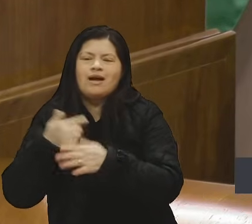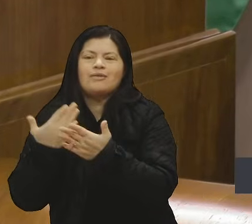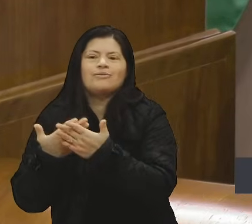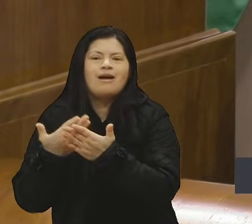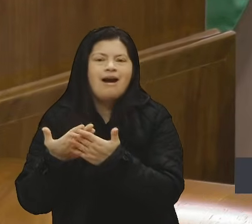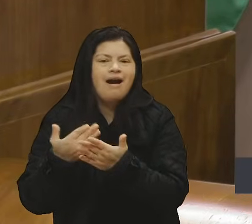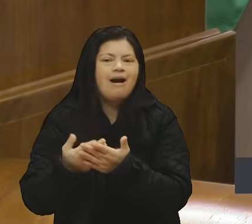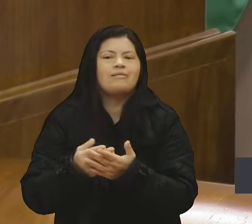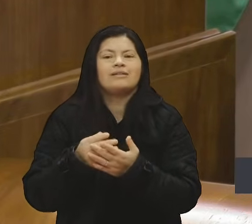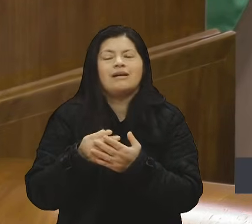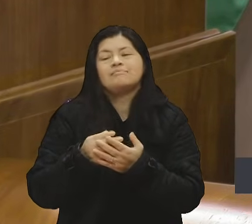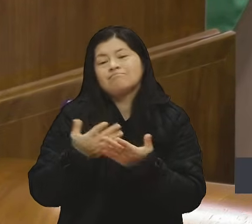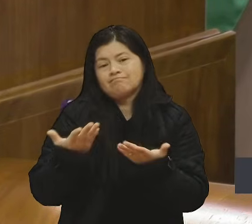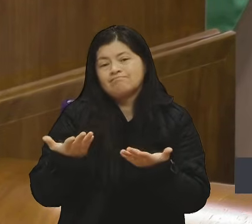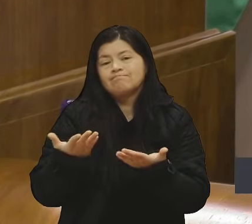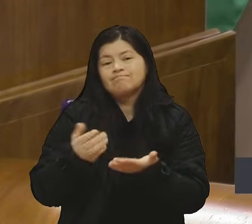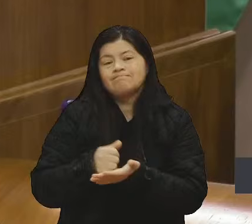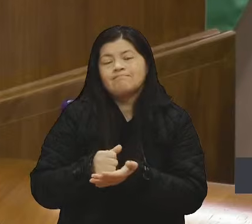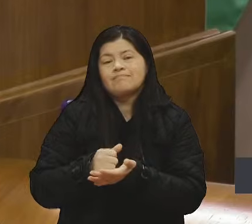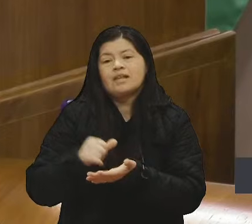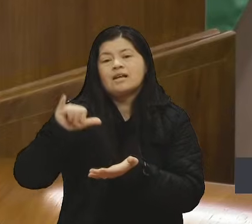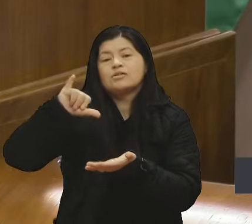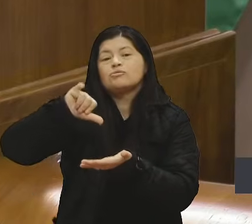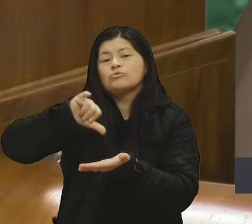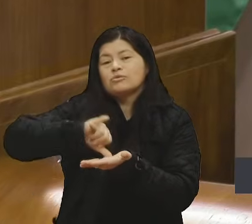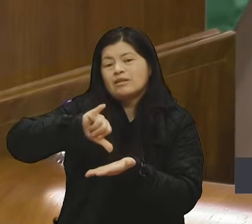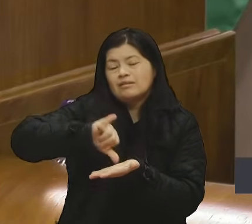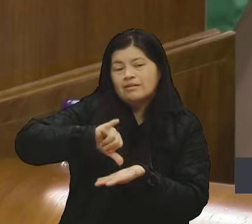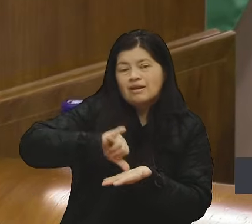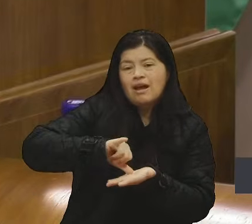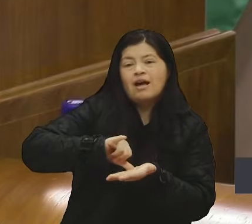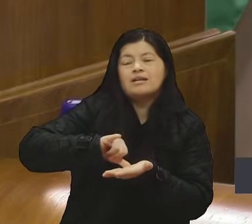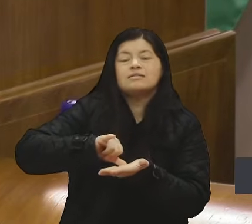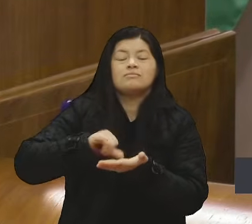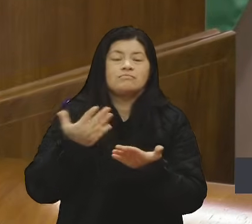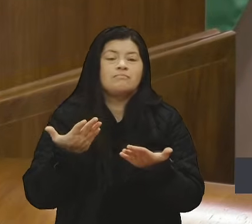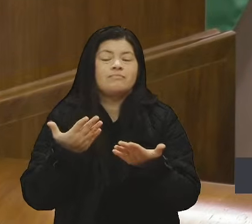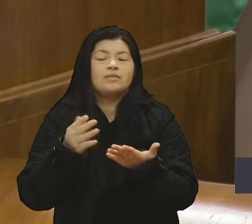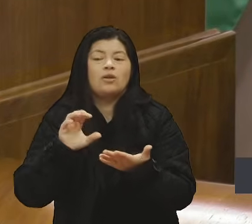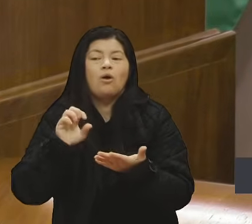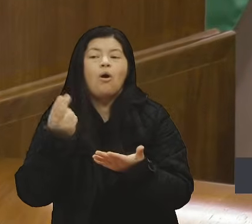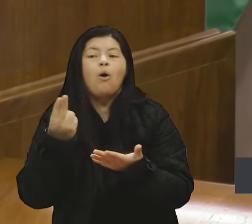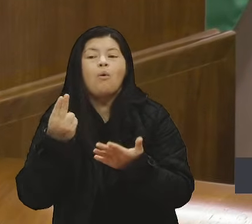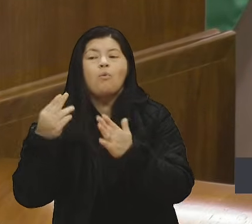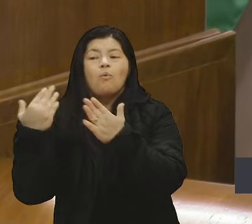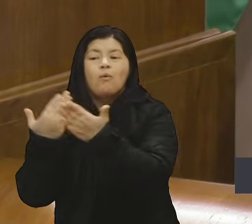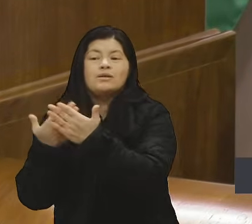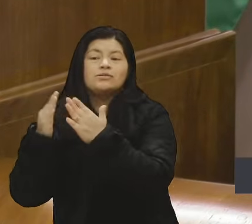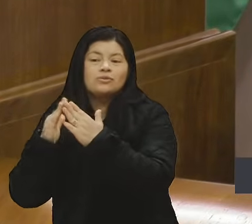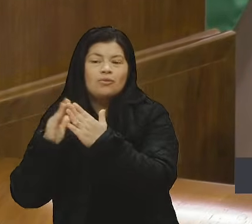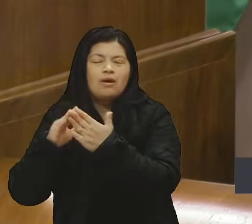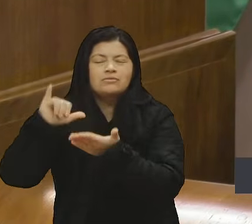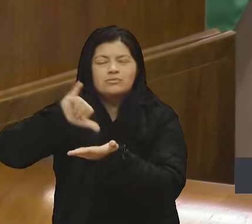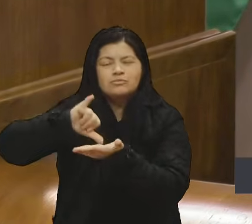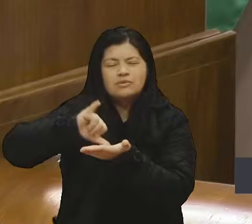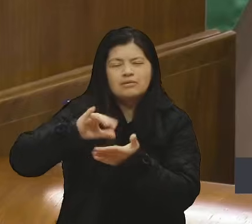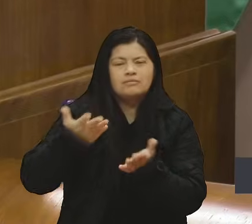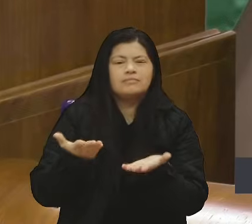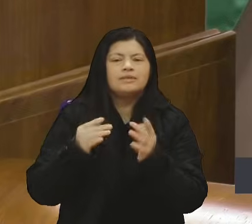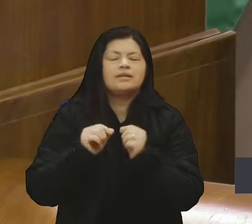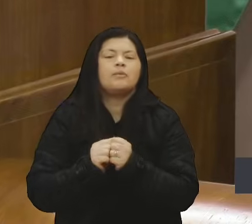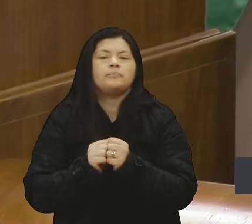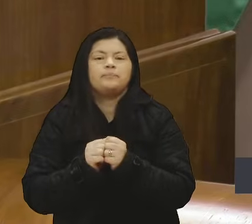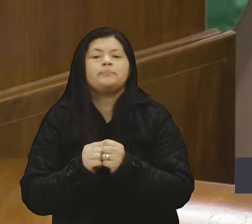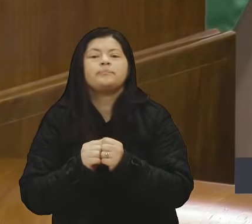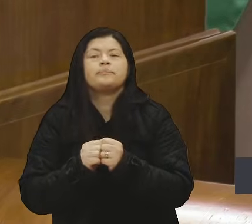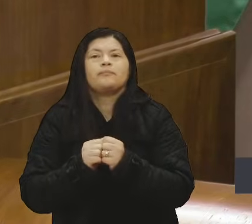mais centrais, e pegavam as escolas mais próximas do centro, mas a gente ir até essas escolas, né? Então, propõe esse encaminhamento e é